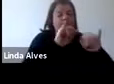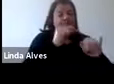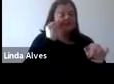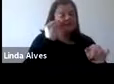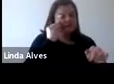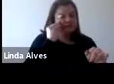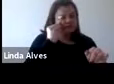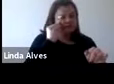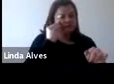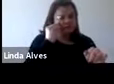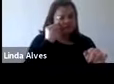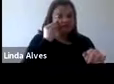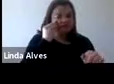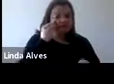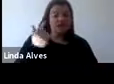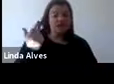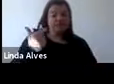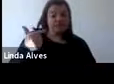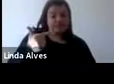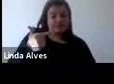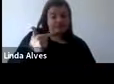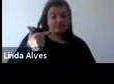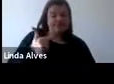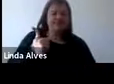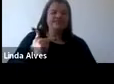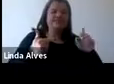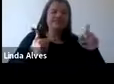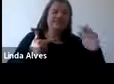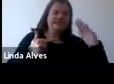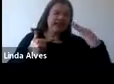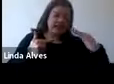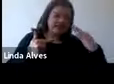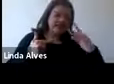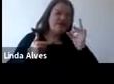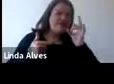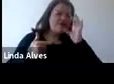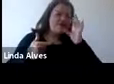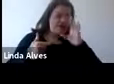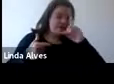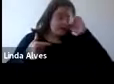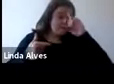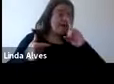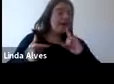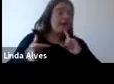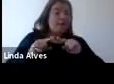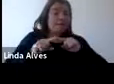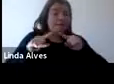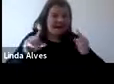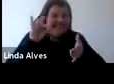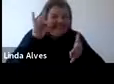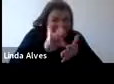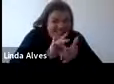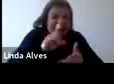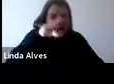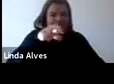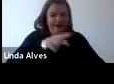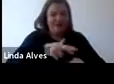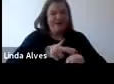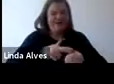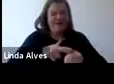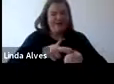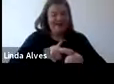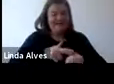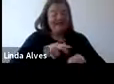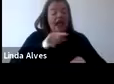segundo lugar, no caso da Casa Verde e Amarela, que é roxa lá na parede, o protagonismo do